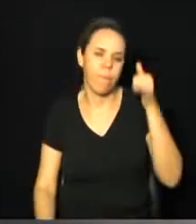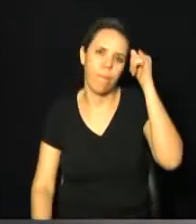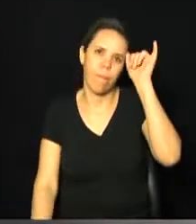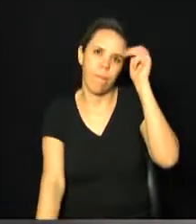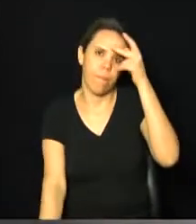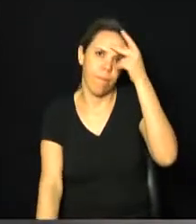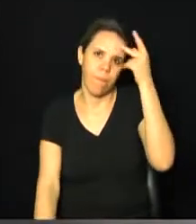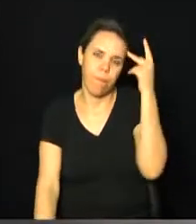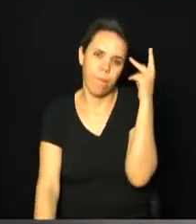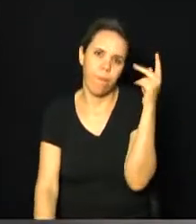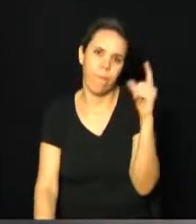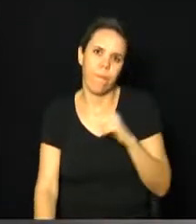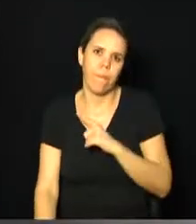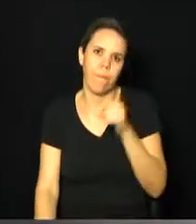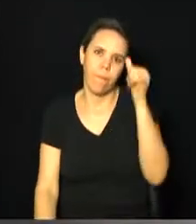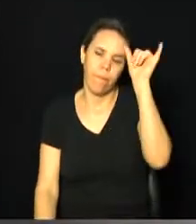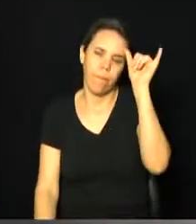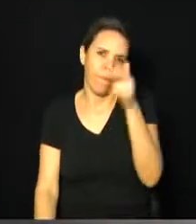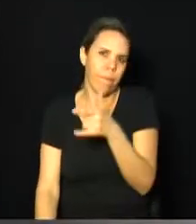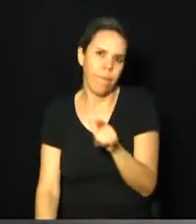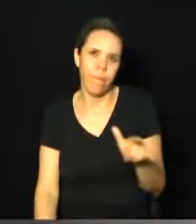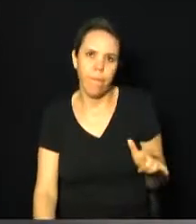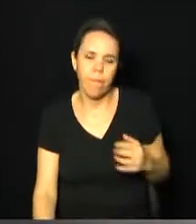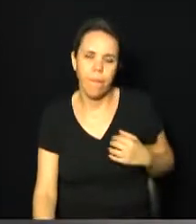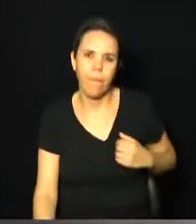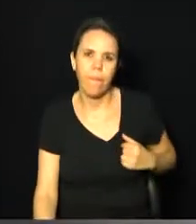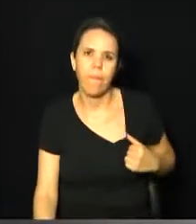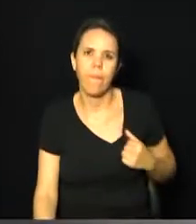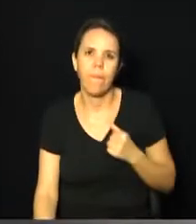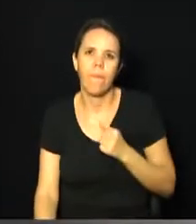pessoas que possuem gado e não tem